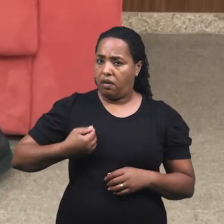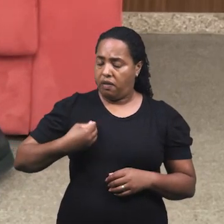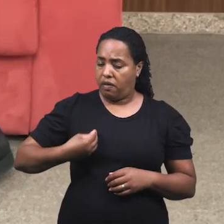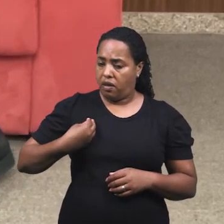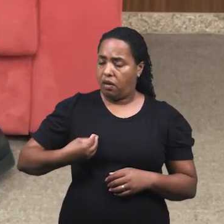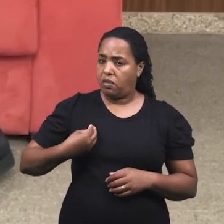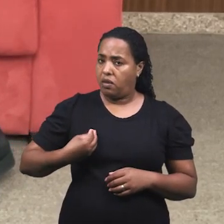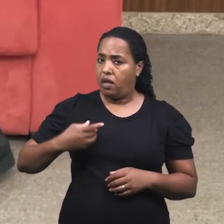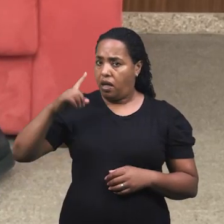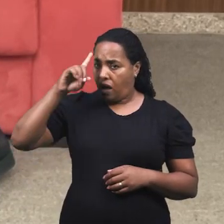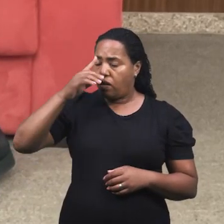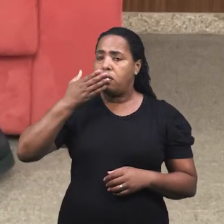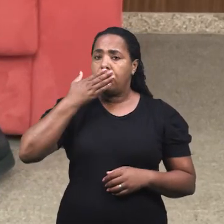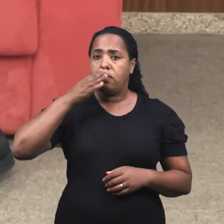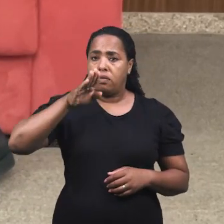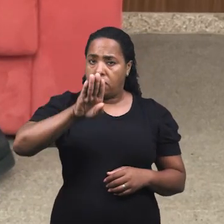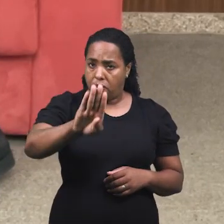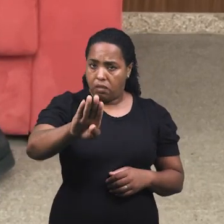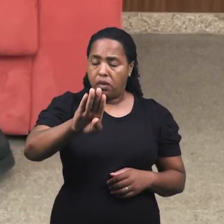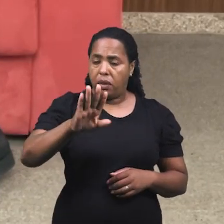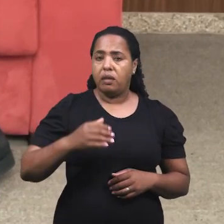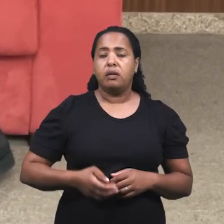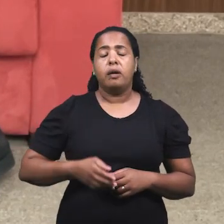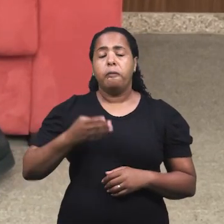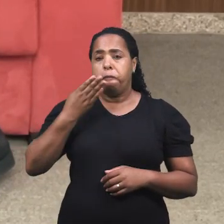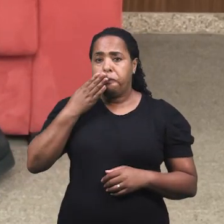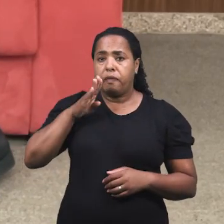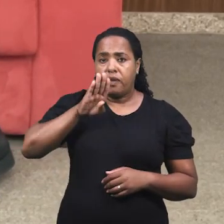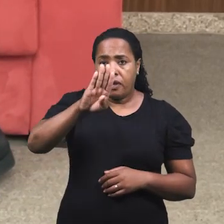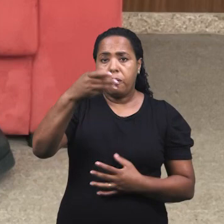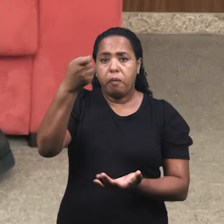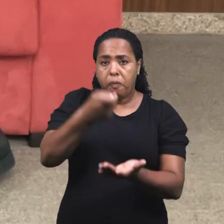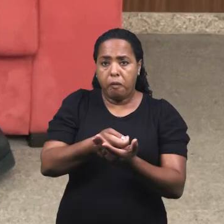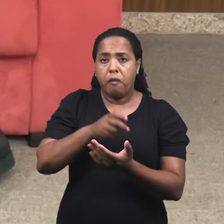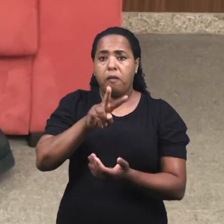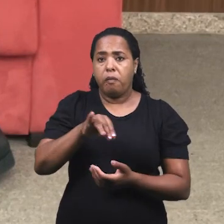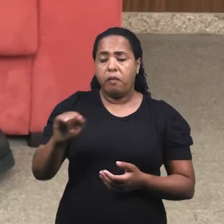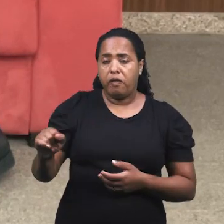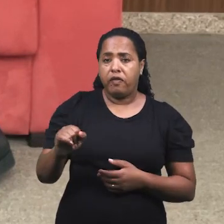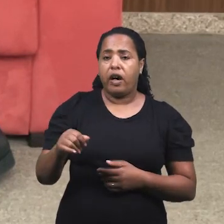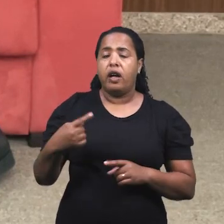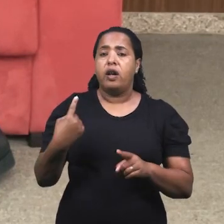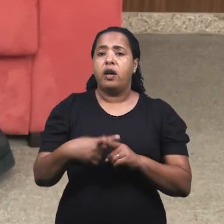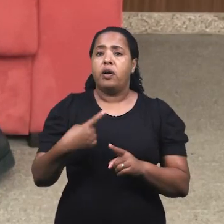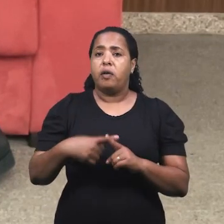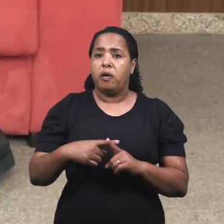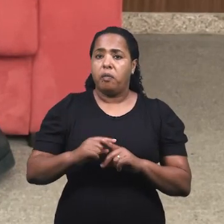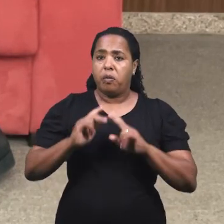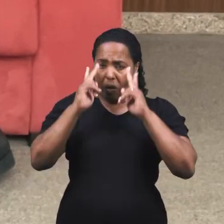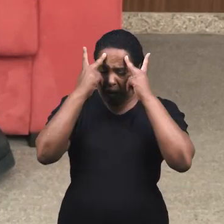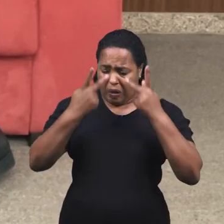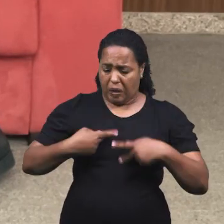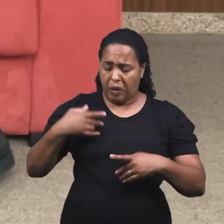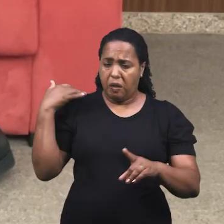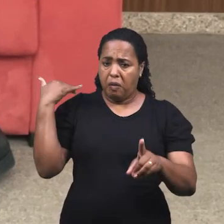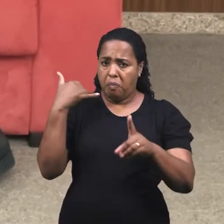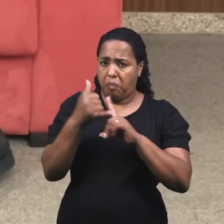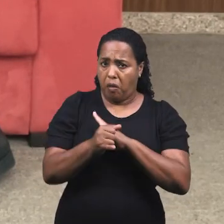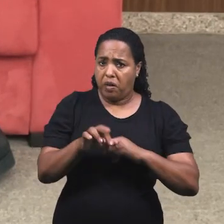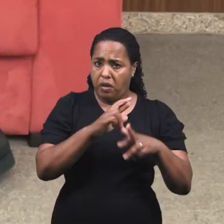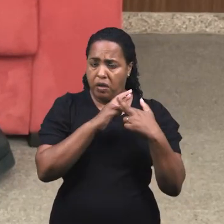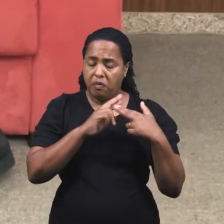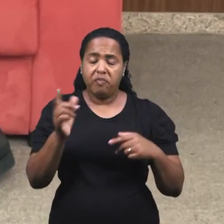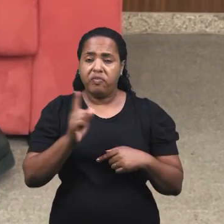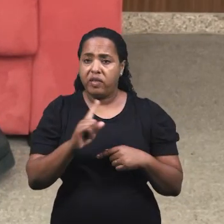quem nós servimos, ainda que o profeta esteja morto, o Deus que nós servimos é um Deus de promessas. E essas promessas se cumprirão, porque